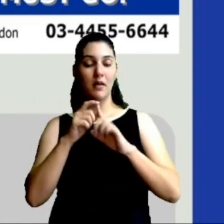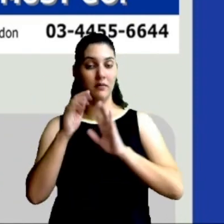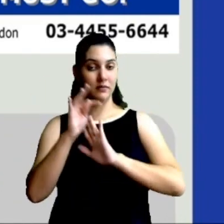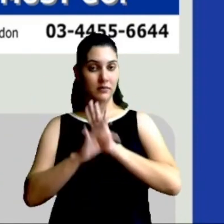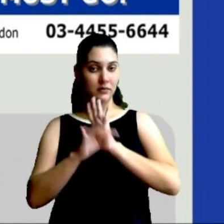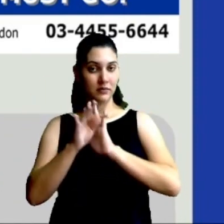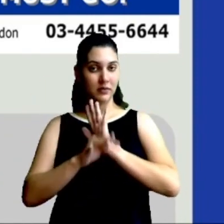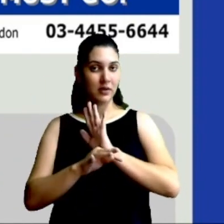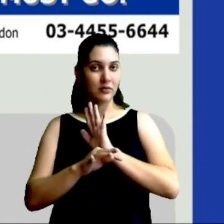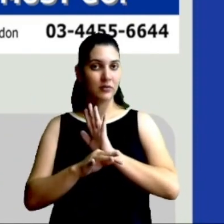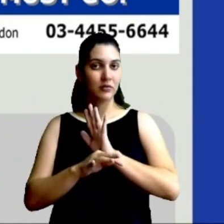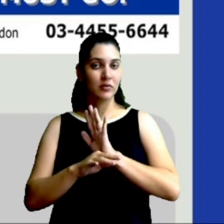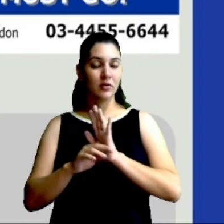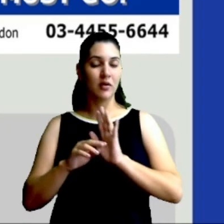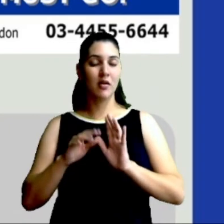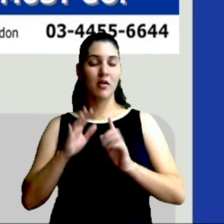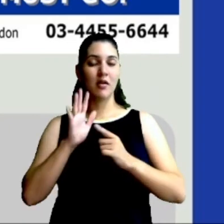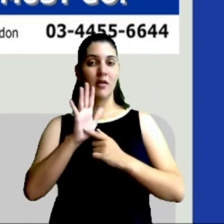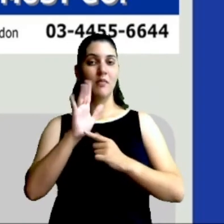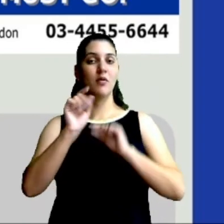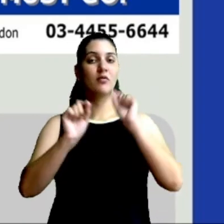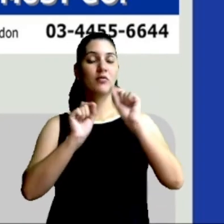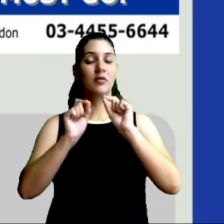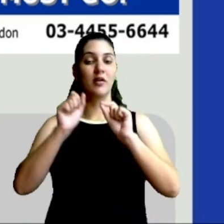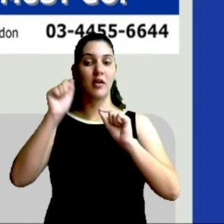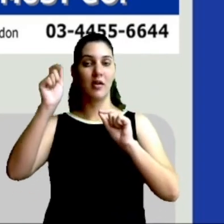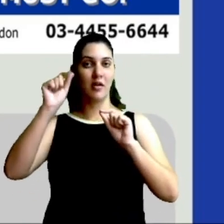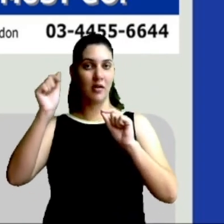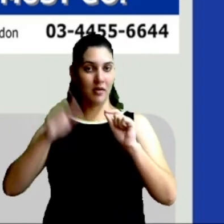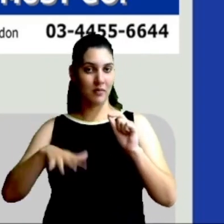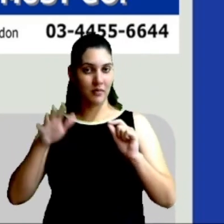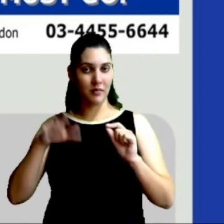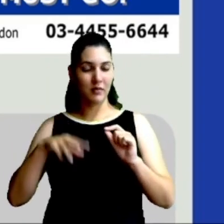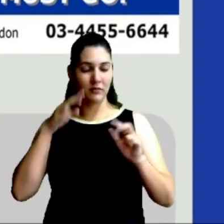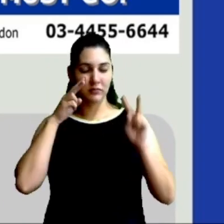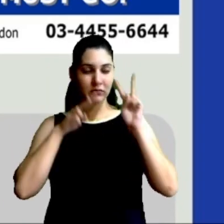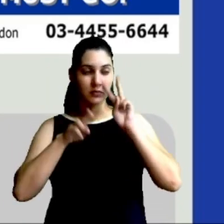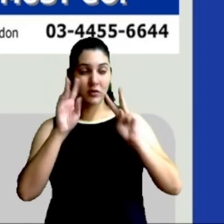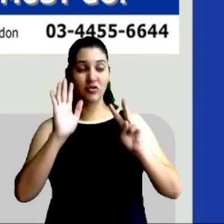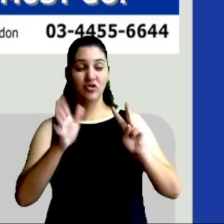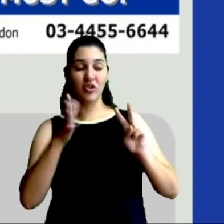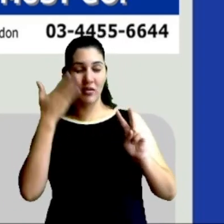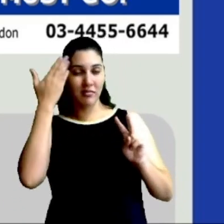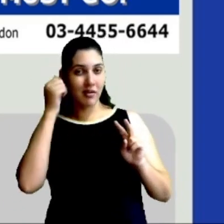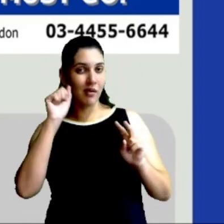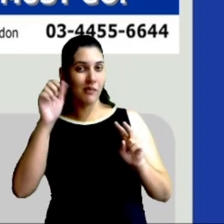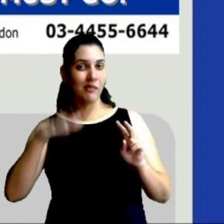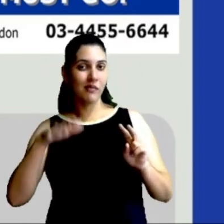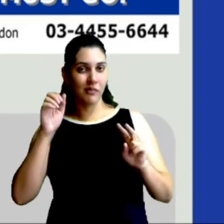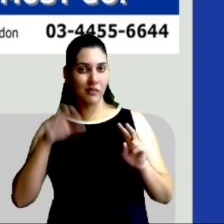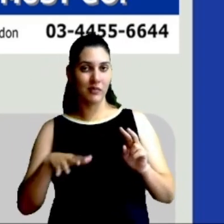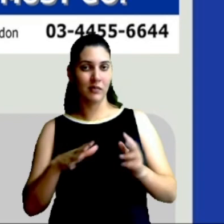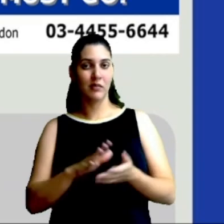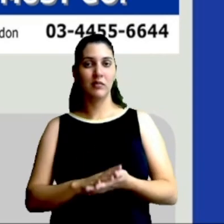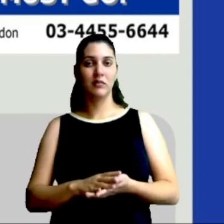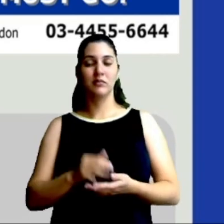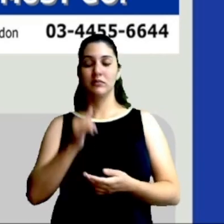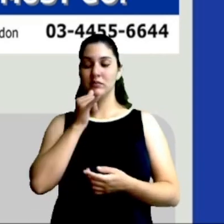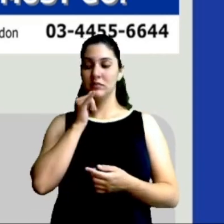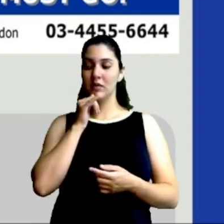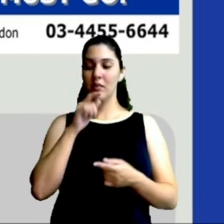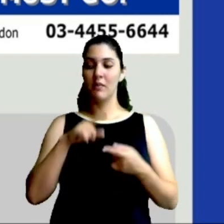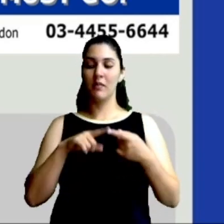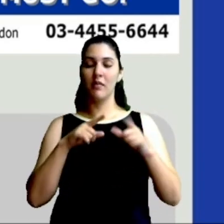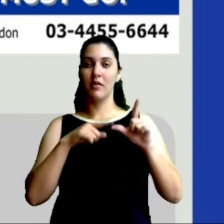texto que se refere à promoção? Quando você olha, você já sabe que é promoção. Seria up